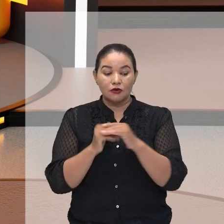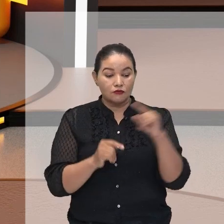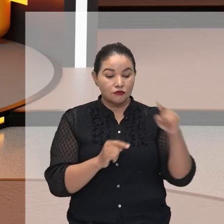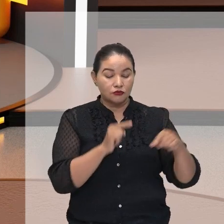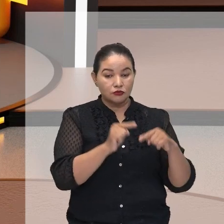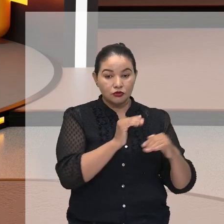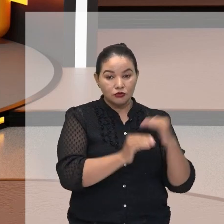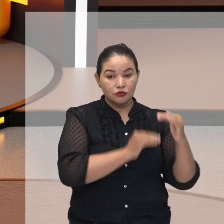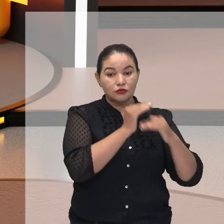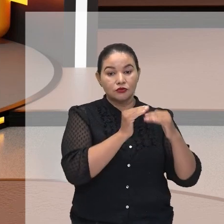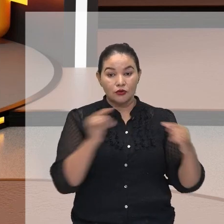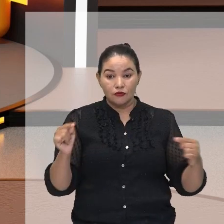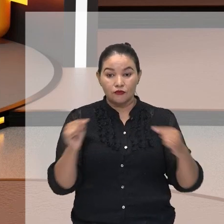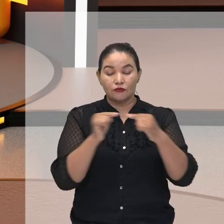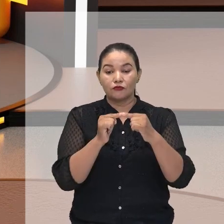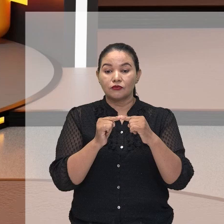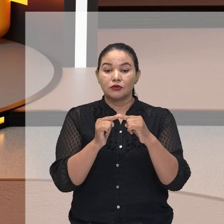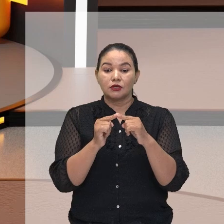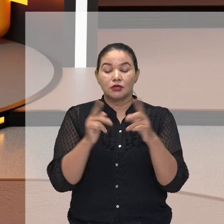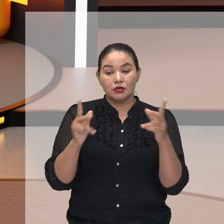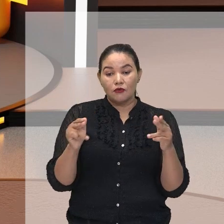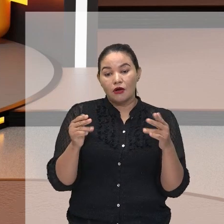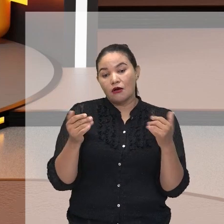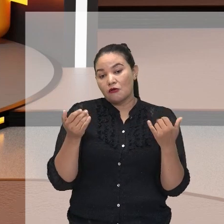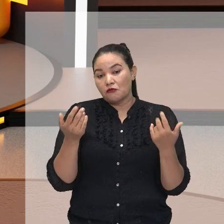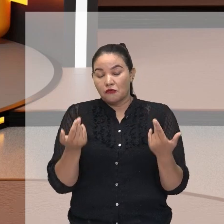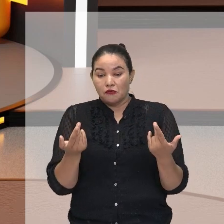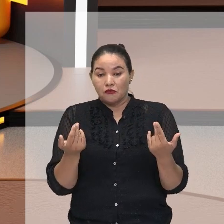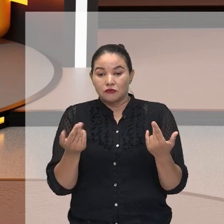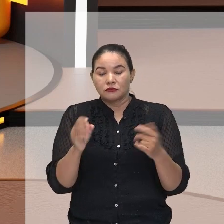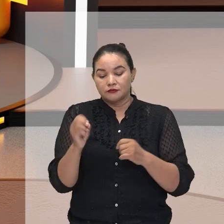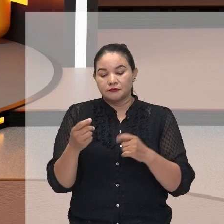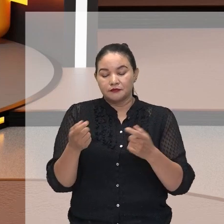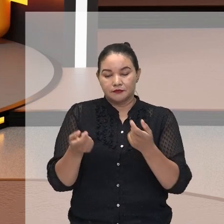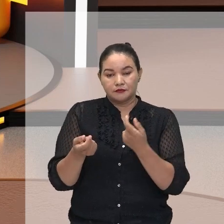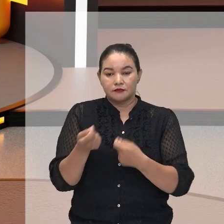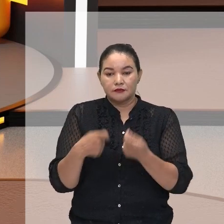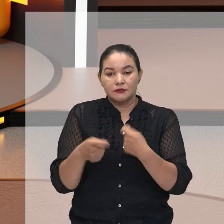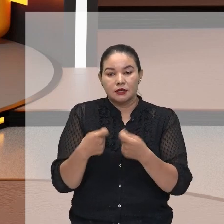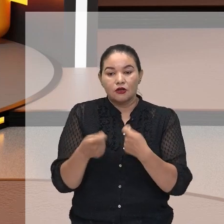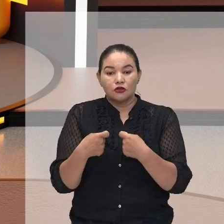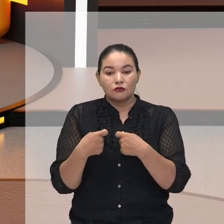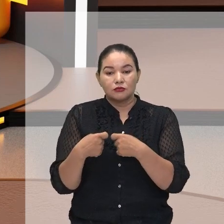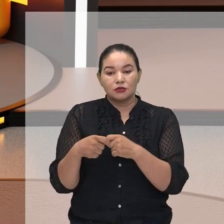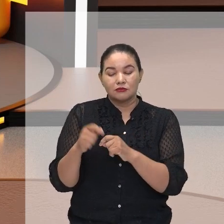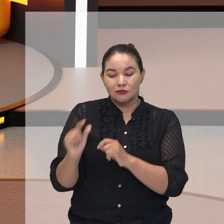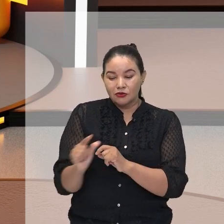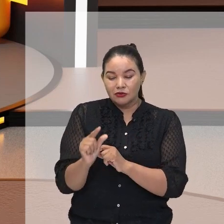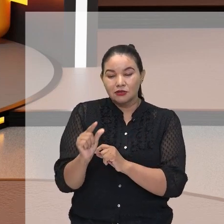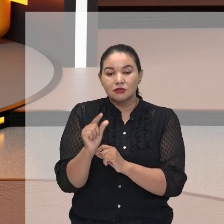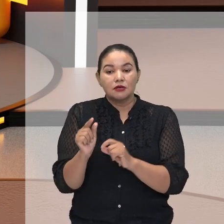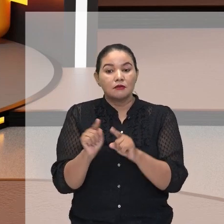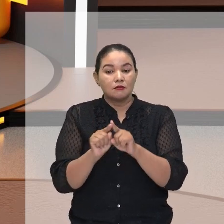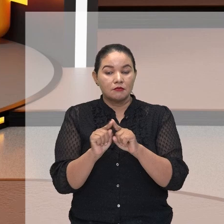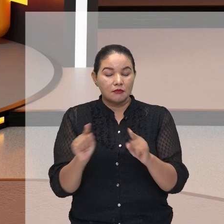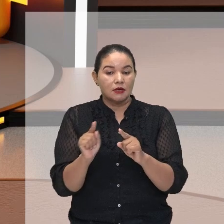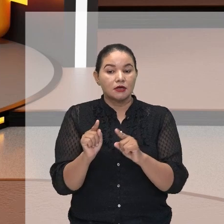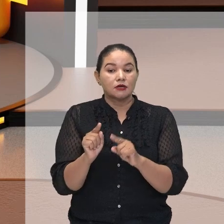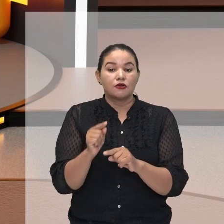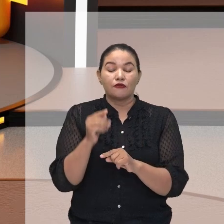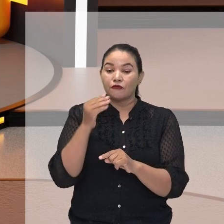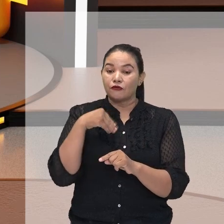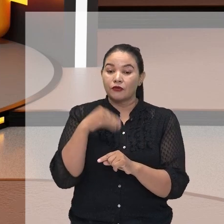4, onde tudo se inicia, né? As economias ainda são muito frágeis, porém ainda está realmente passando por esse processo